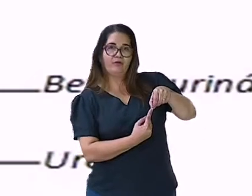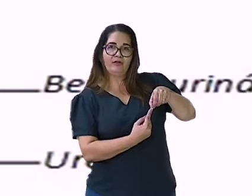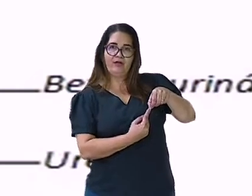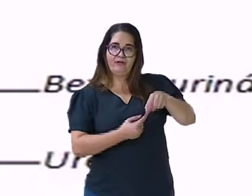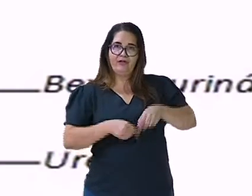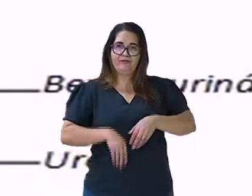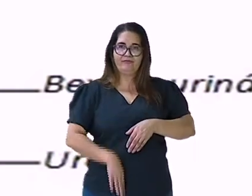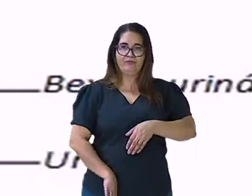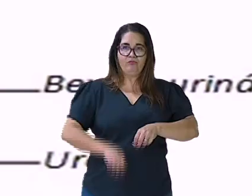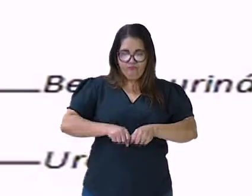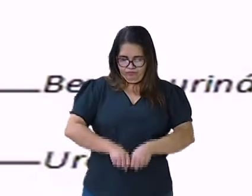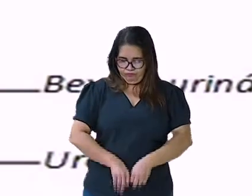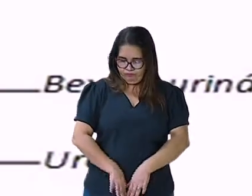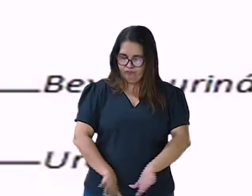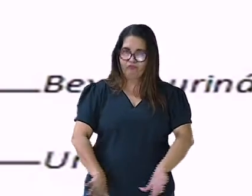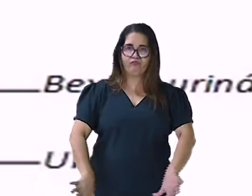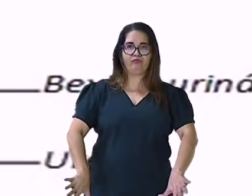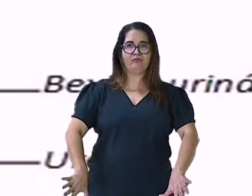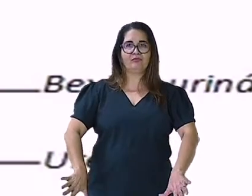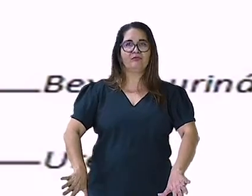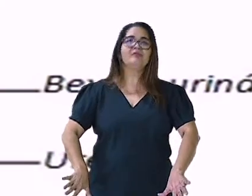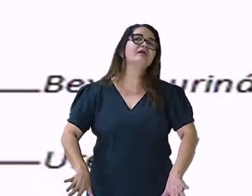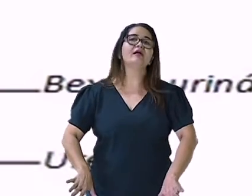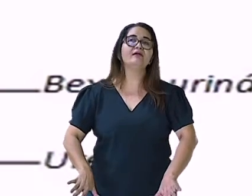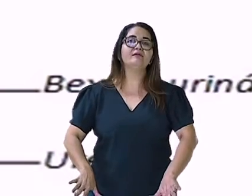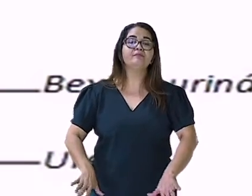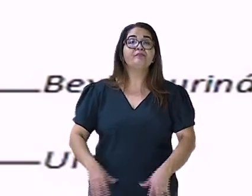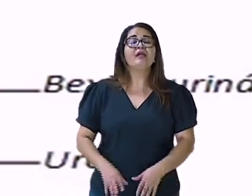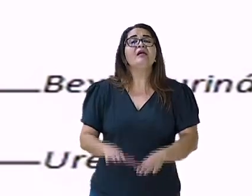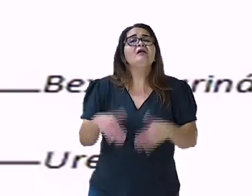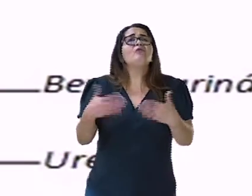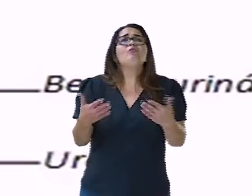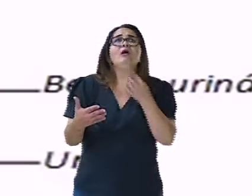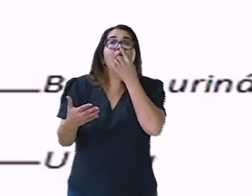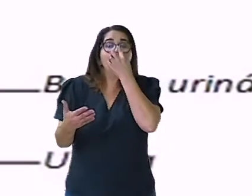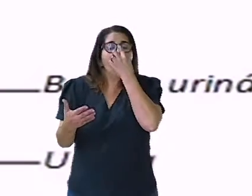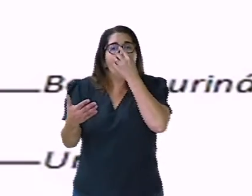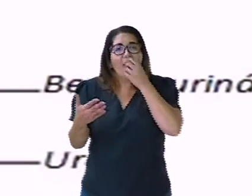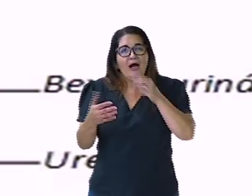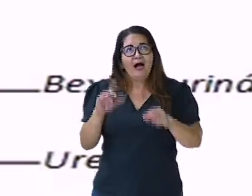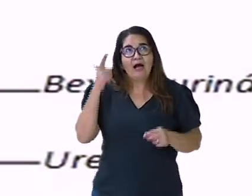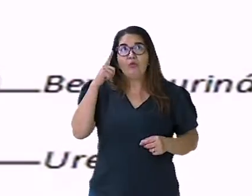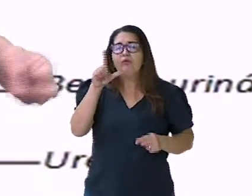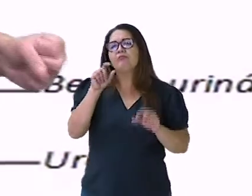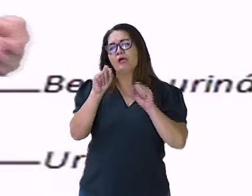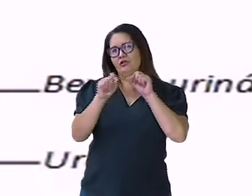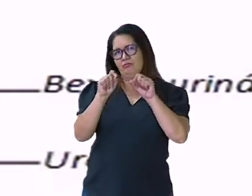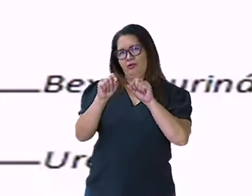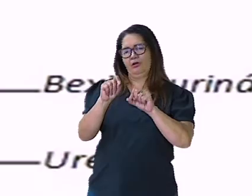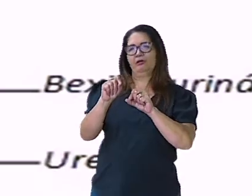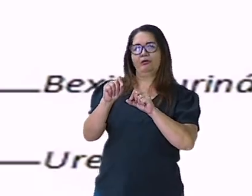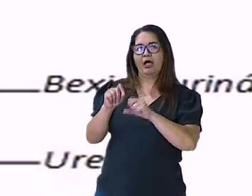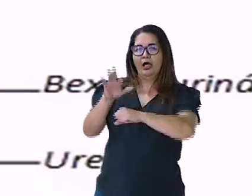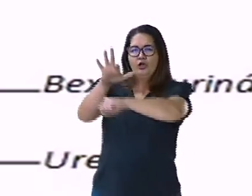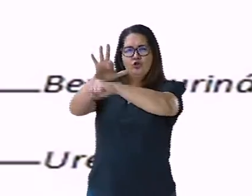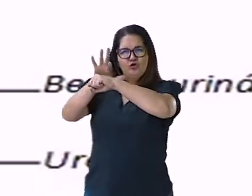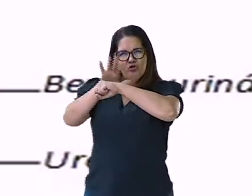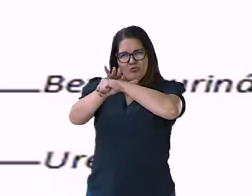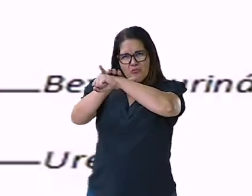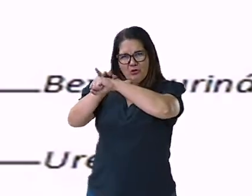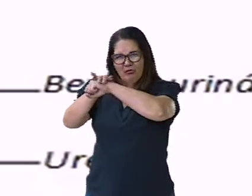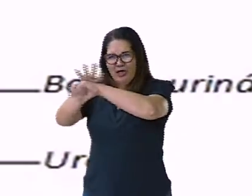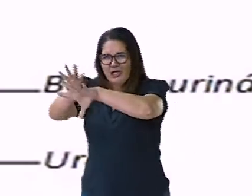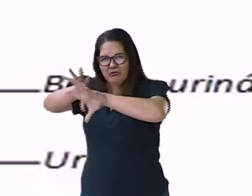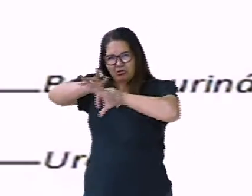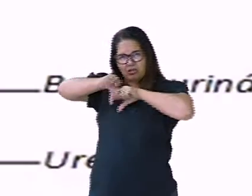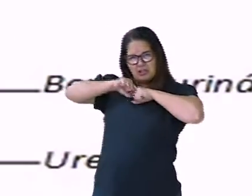meio externo. Quando acontece de ter uma inflamação na uretra, que pode causar muita dor ao